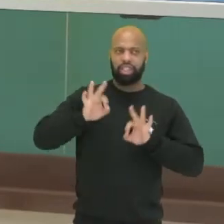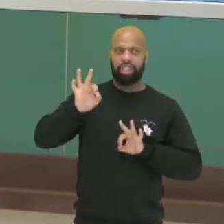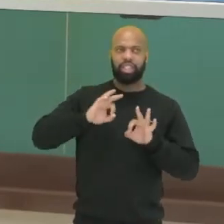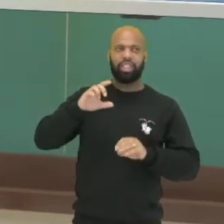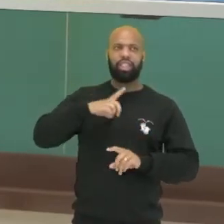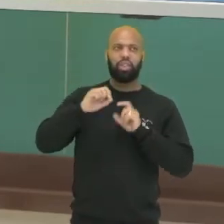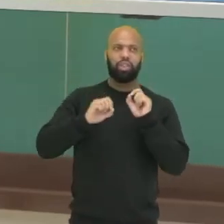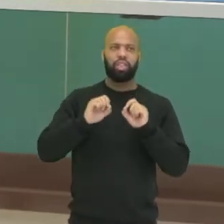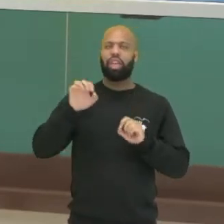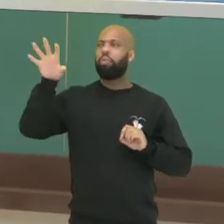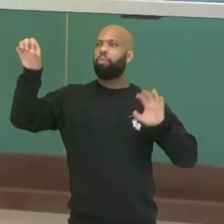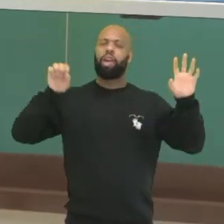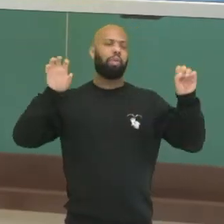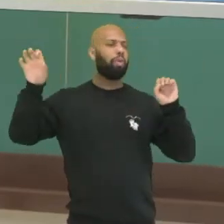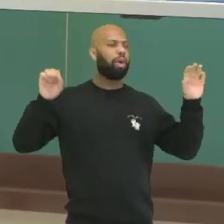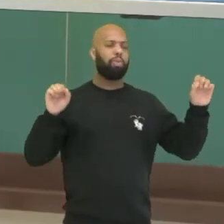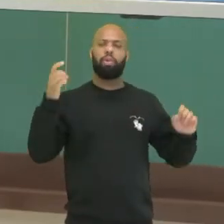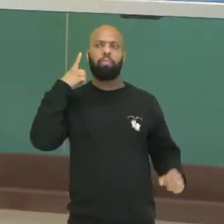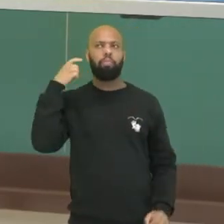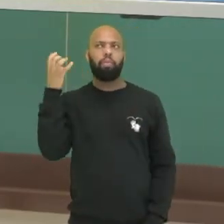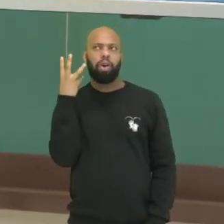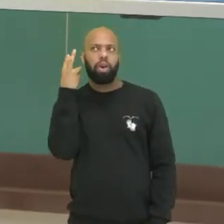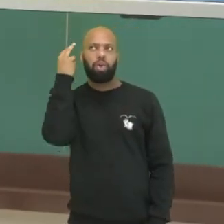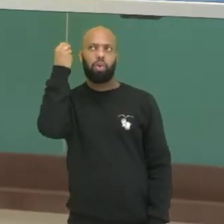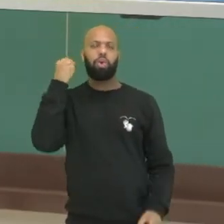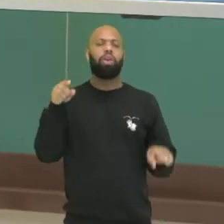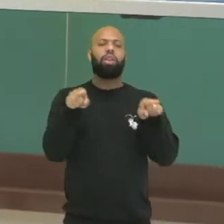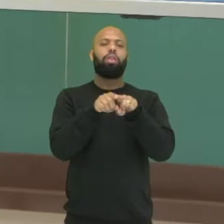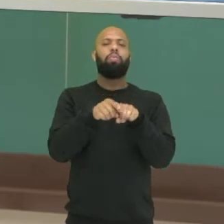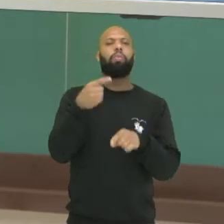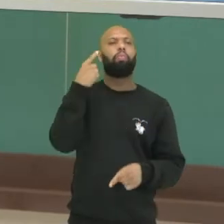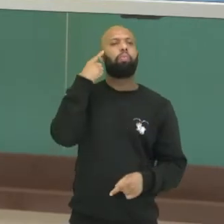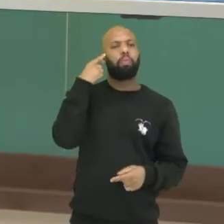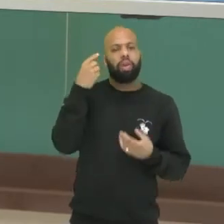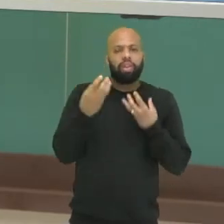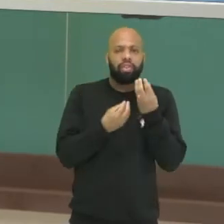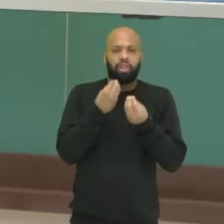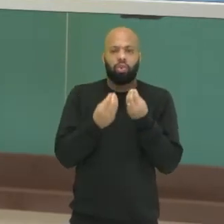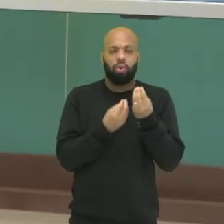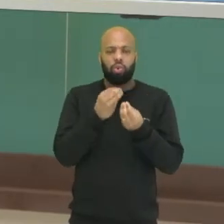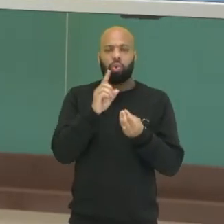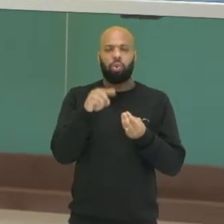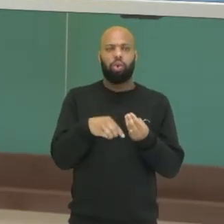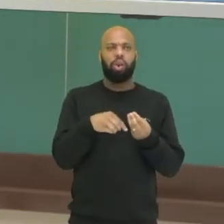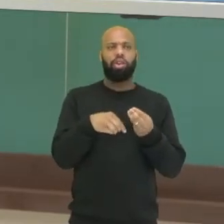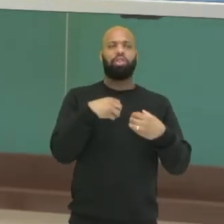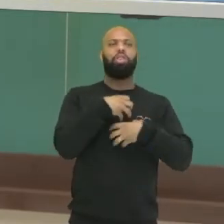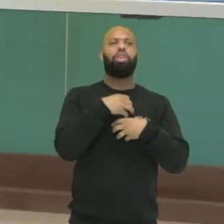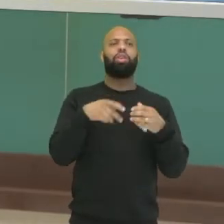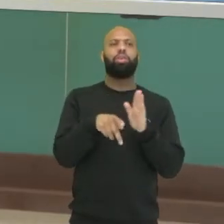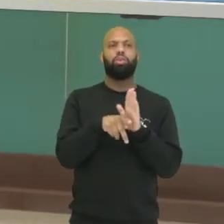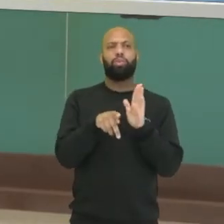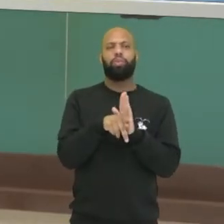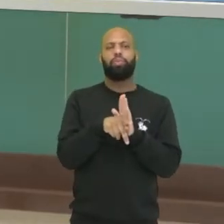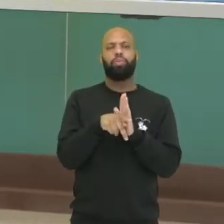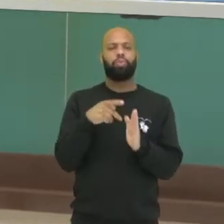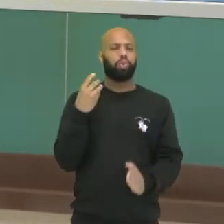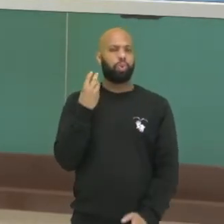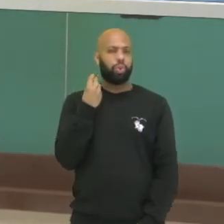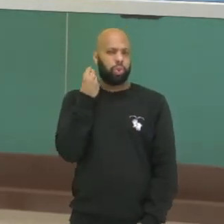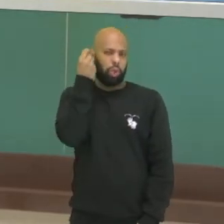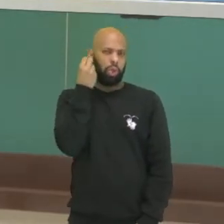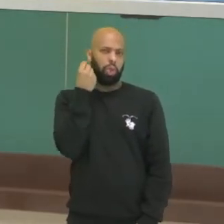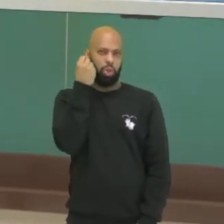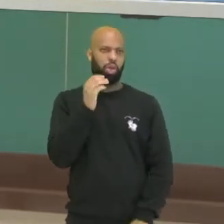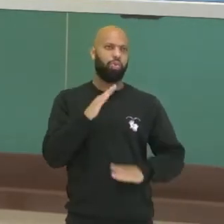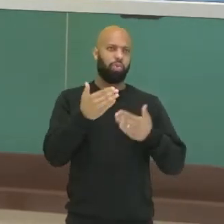sons, ambiente, pensa na trilha sonora, acompanhado do diretor. Será que você já